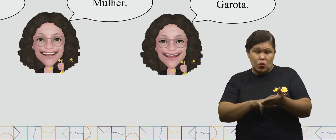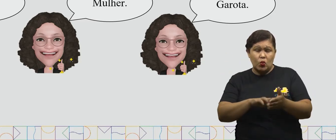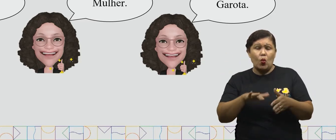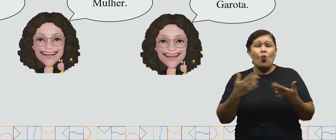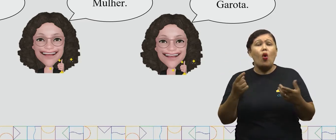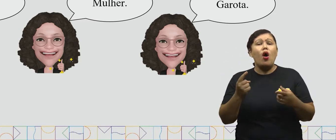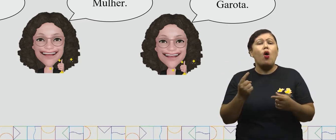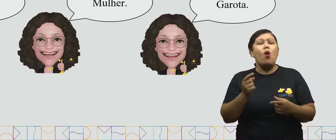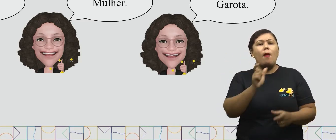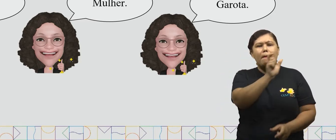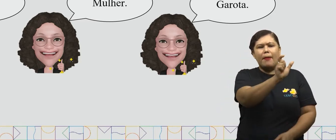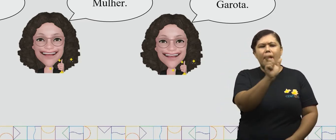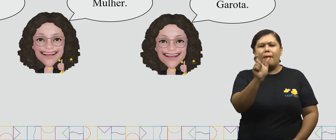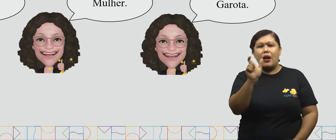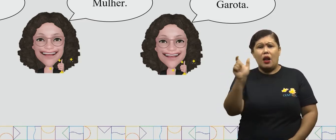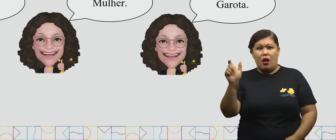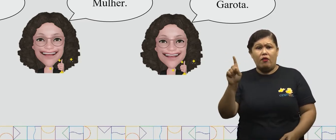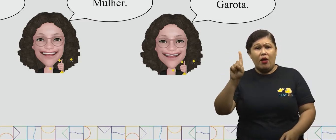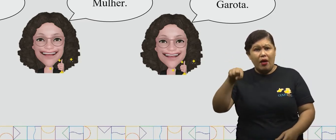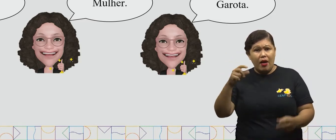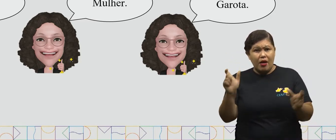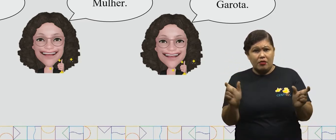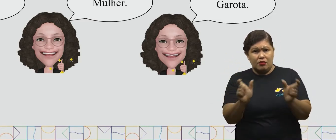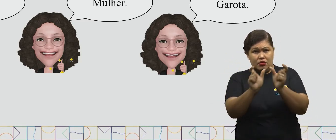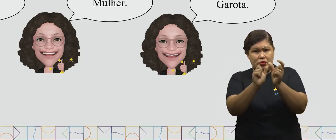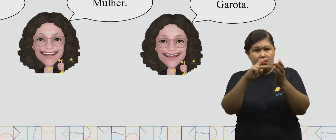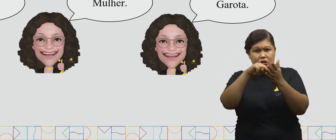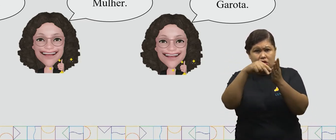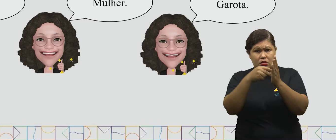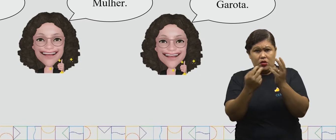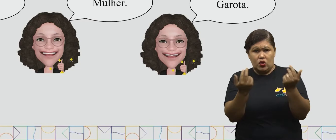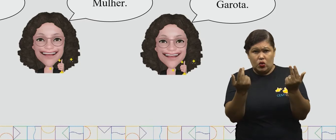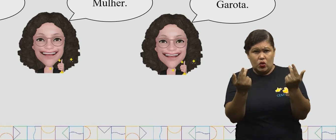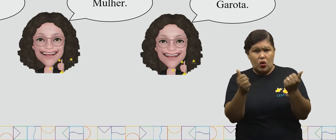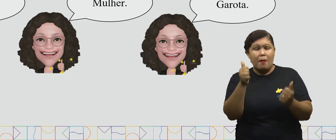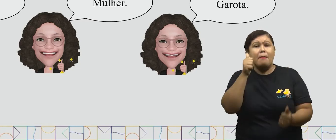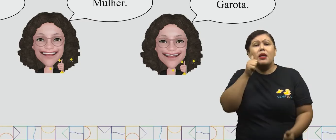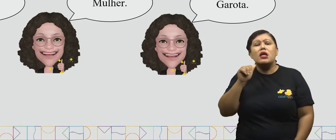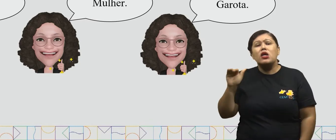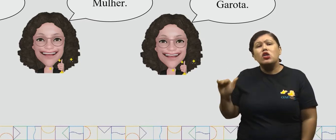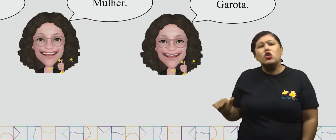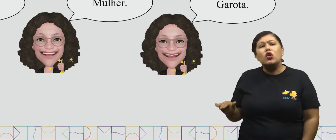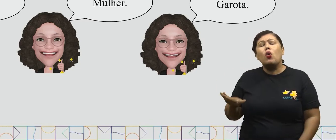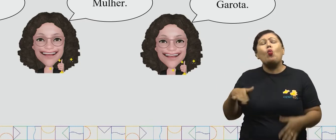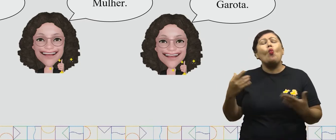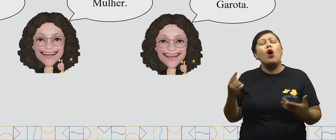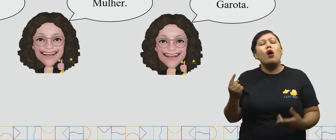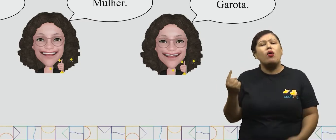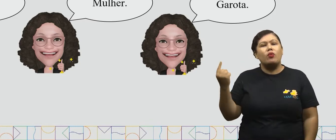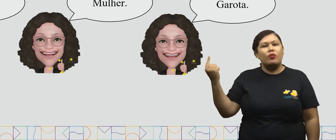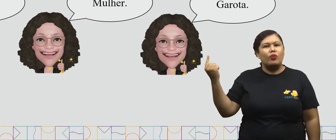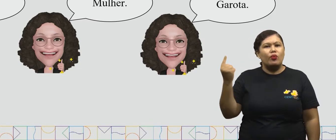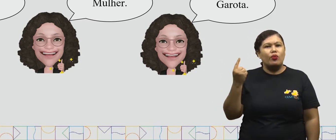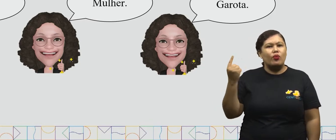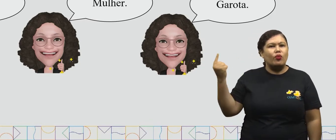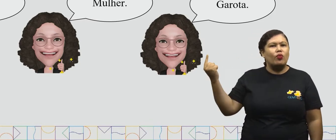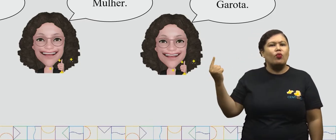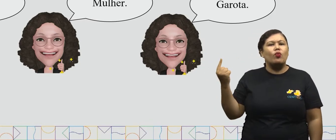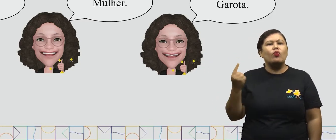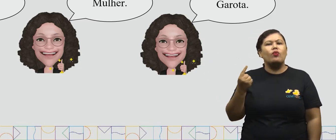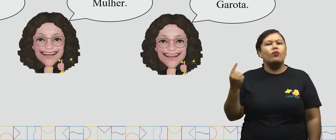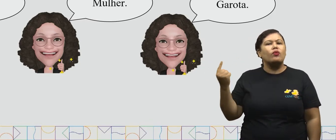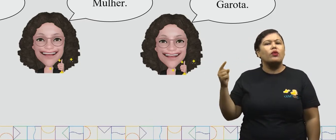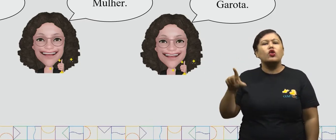abaixo pode ser sinônimo de menina? Garoto, mulher ou garota?